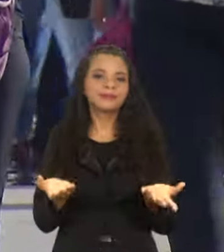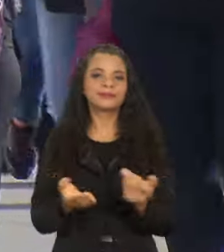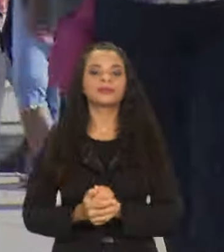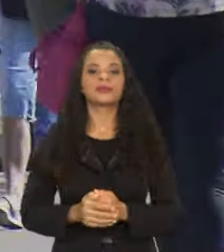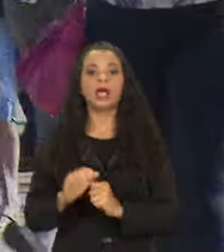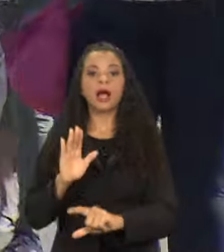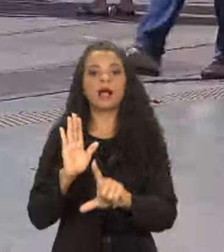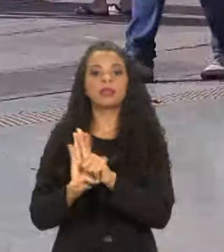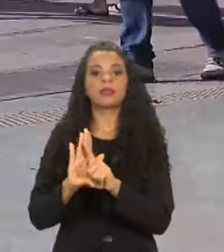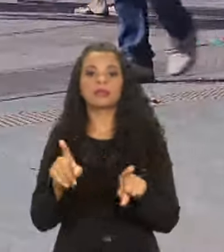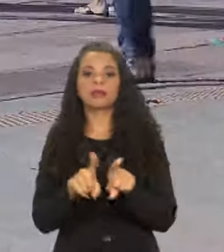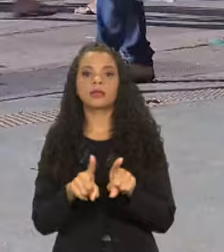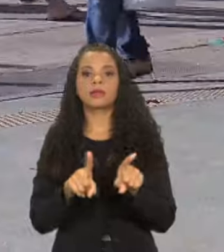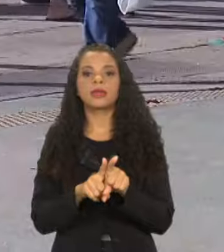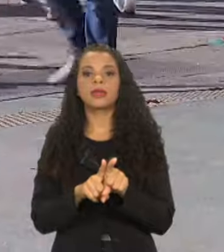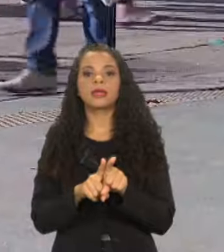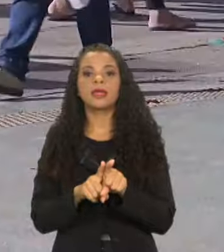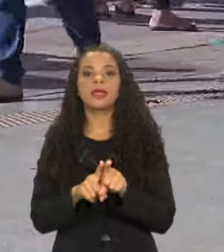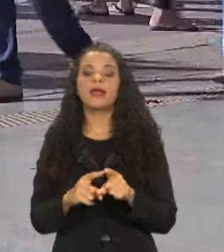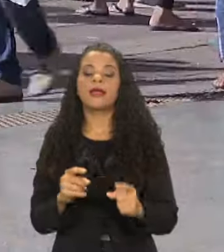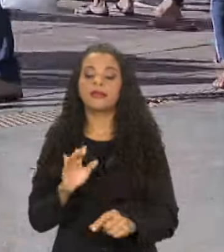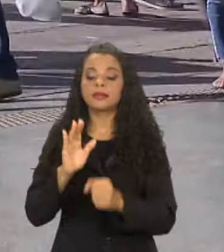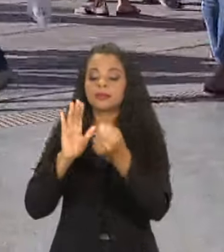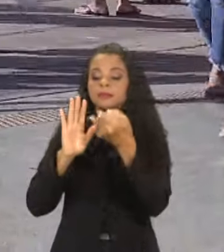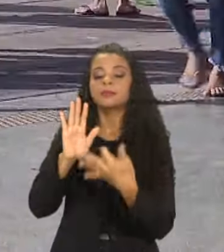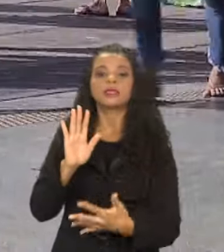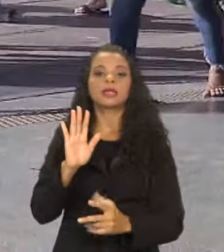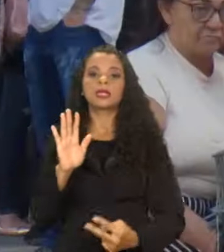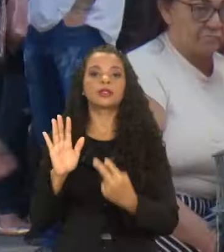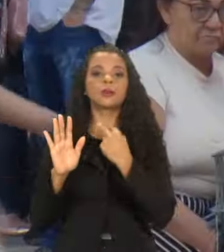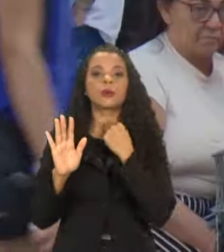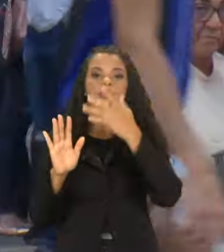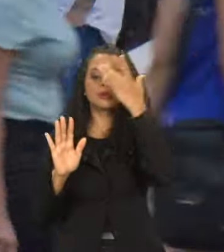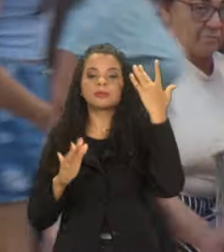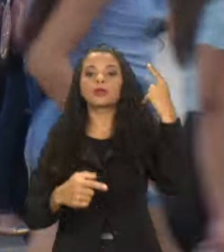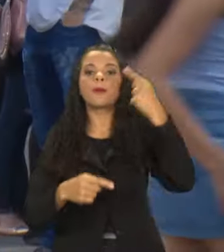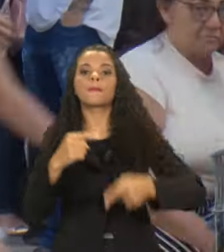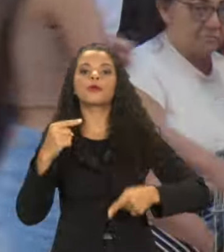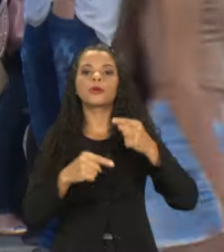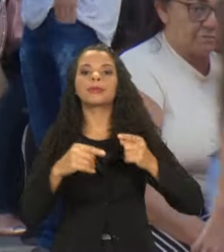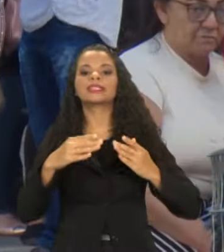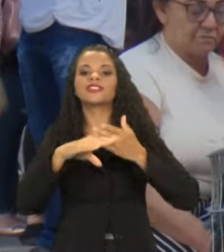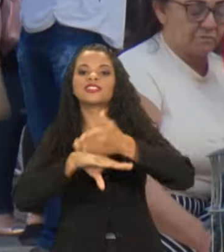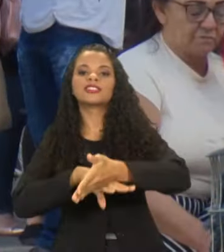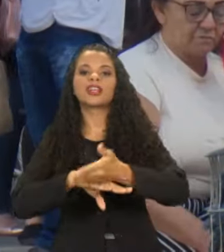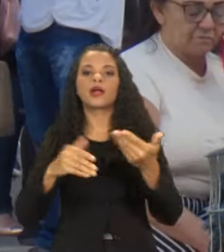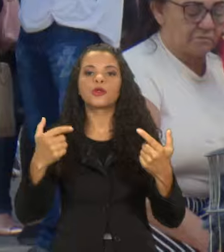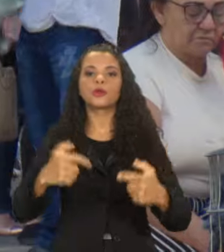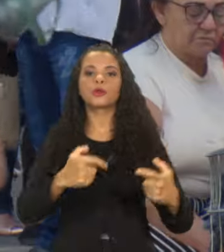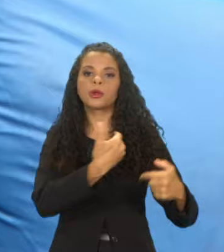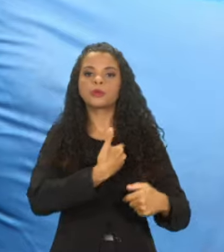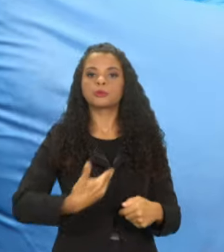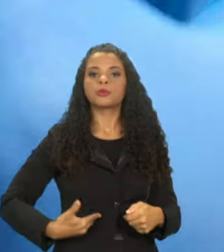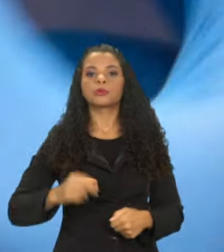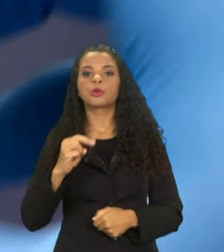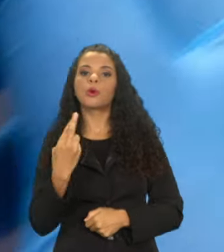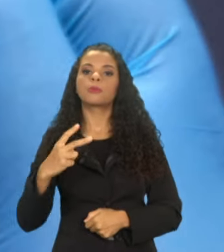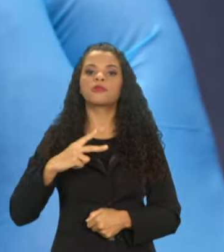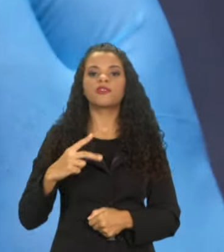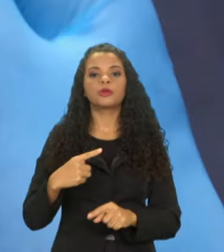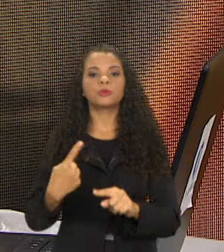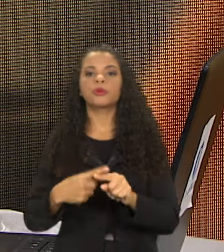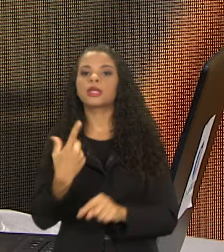nenhuma pessoa poderá ser impedida de frequentar local público ou privado por ter se recusado a tomar qualquer vacina.